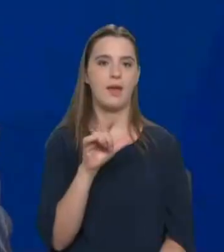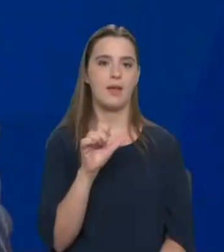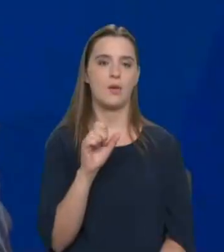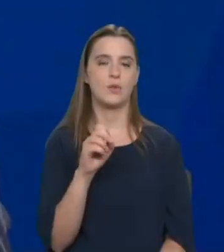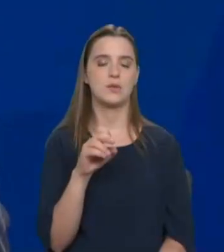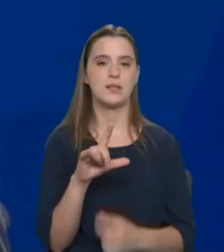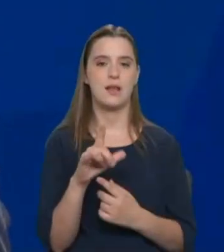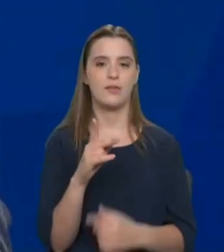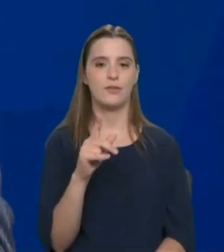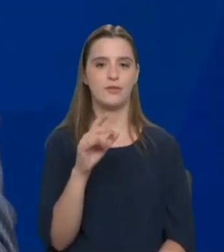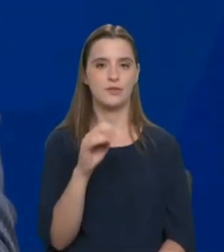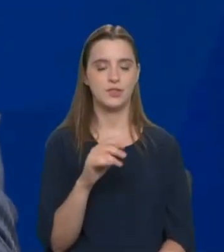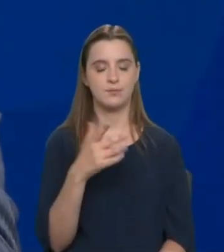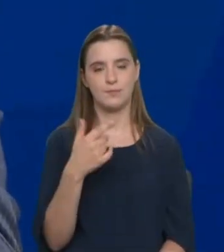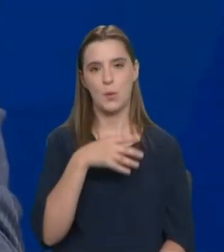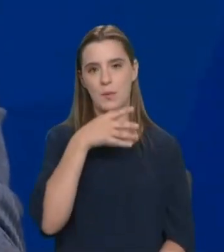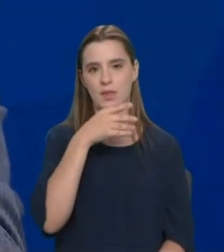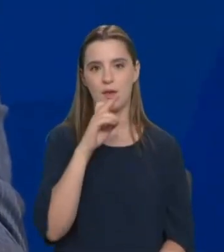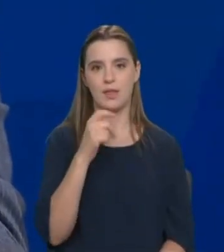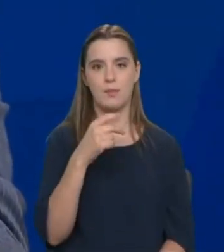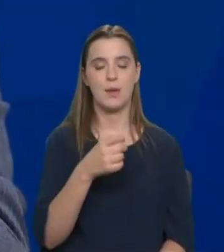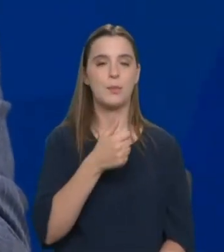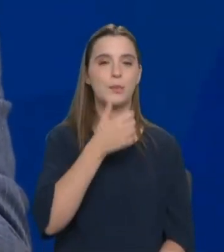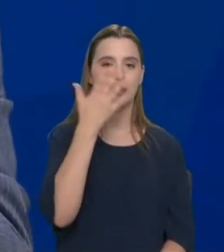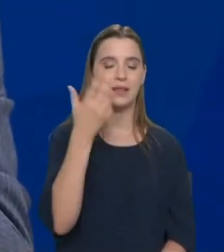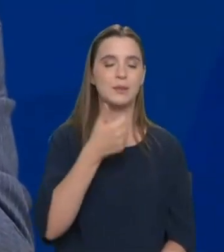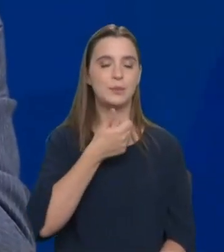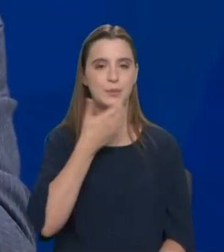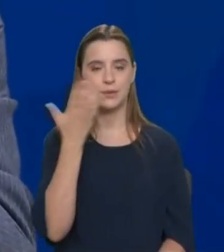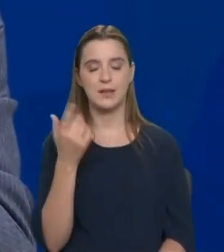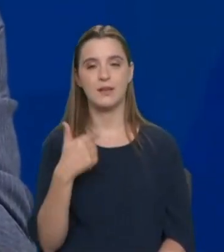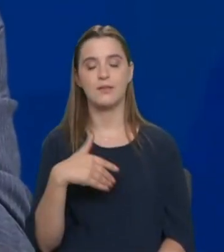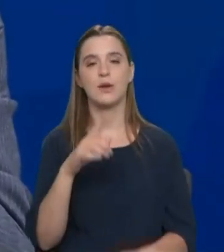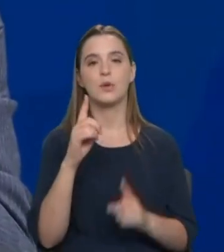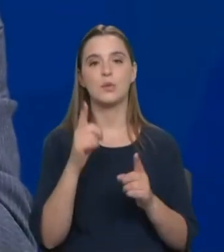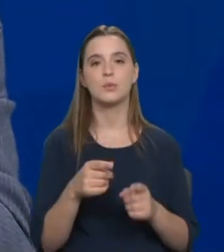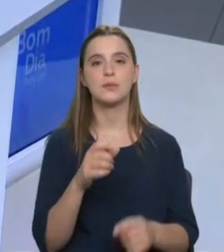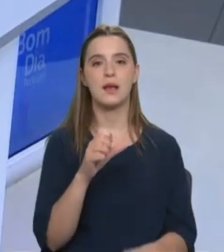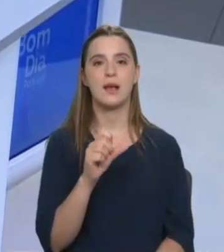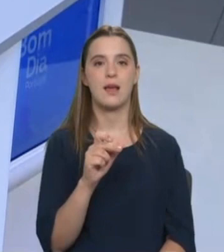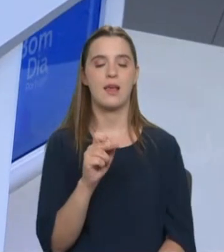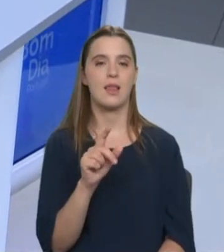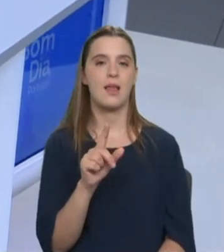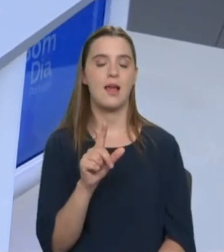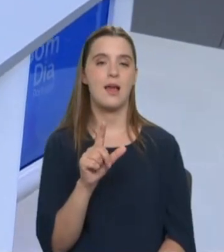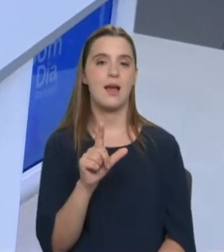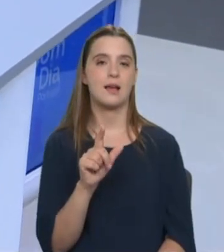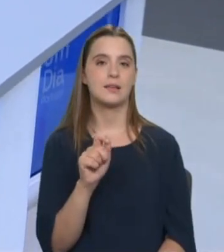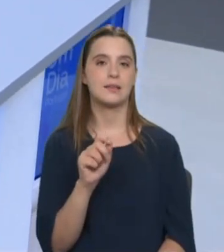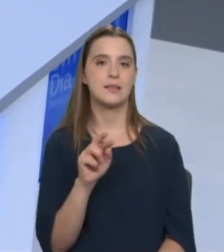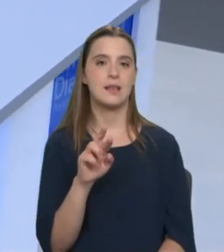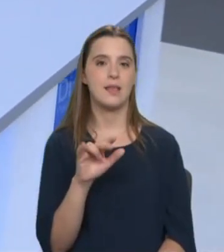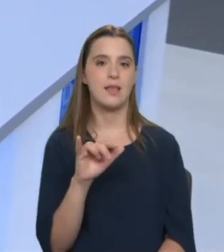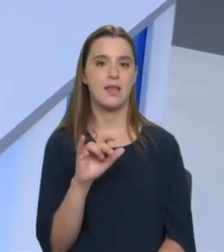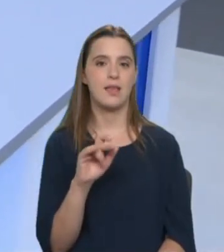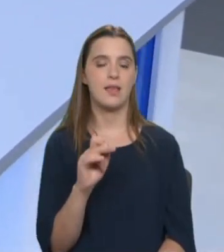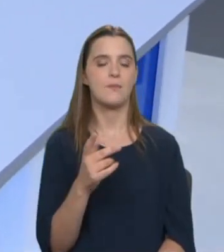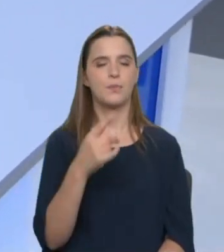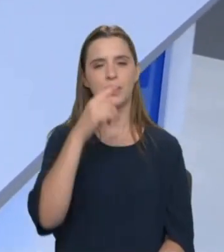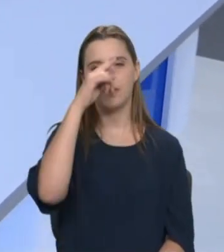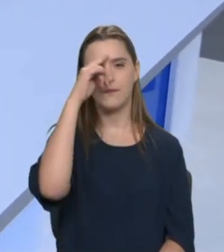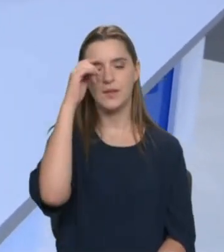muito bom dia. Bom dia. Vamos começar com a nossa galáxia, continua a ser uma das mais difíceis de